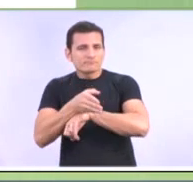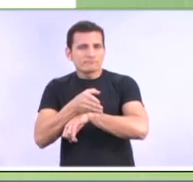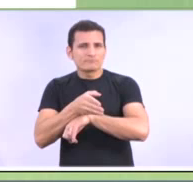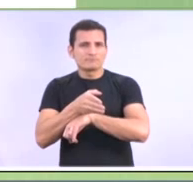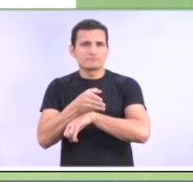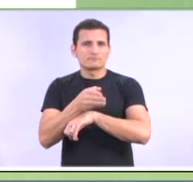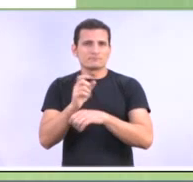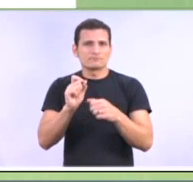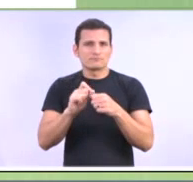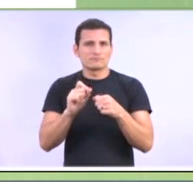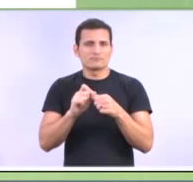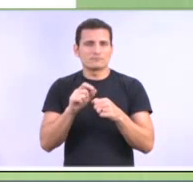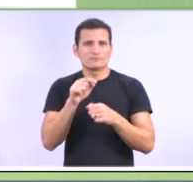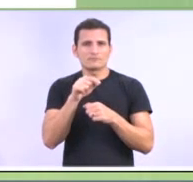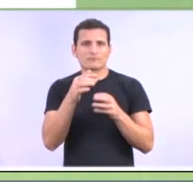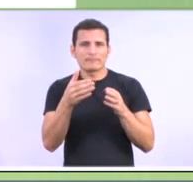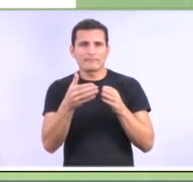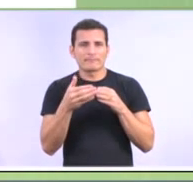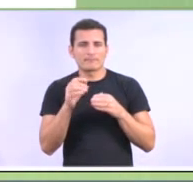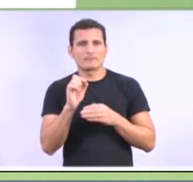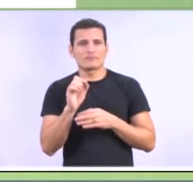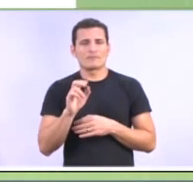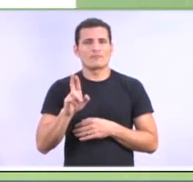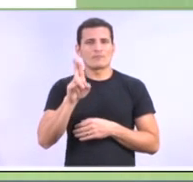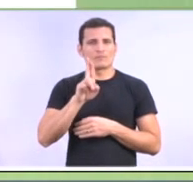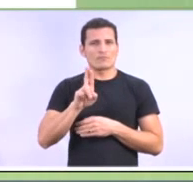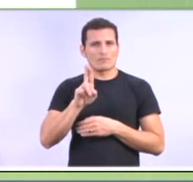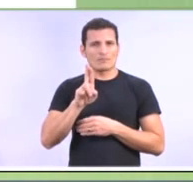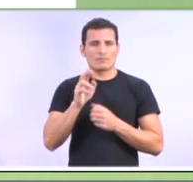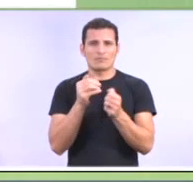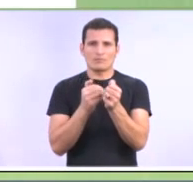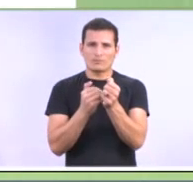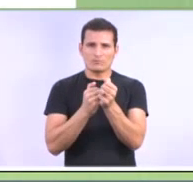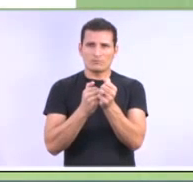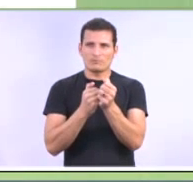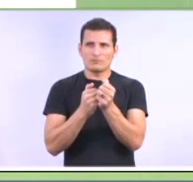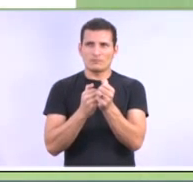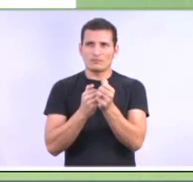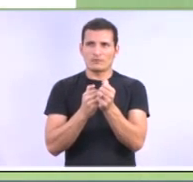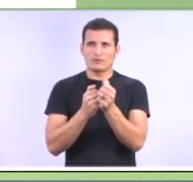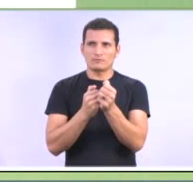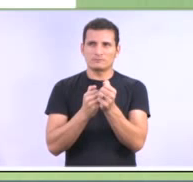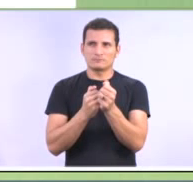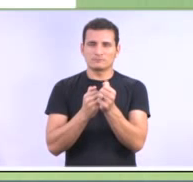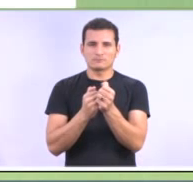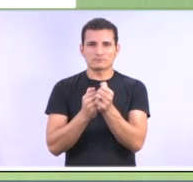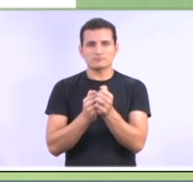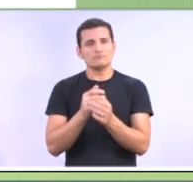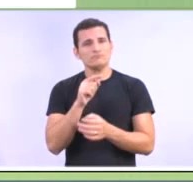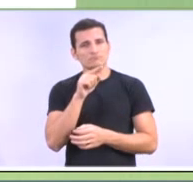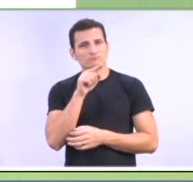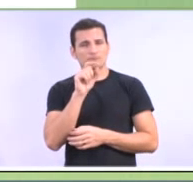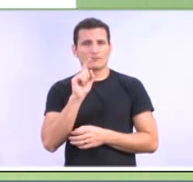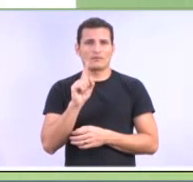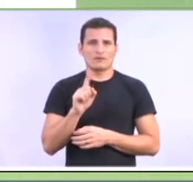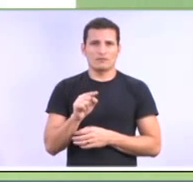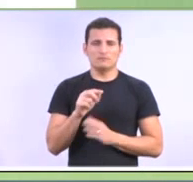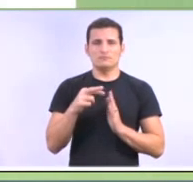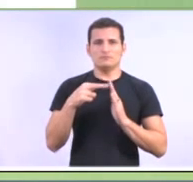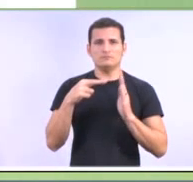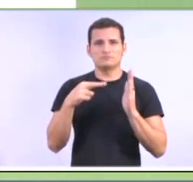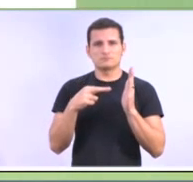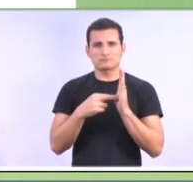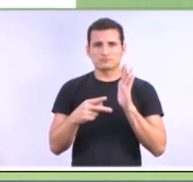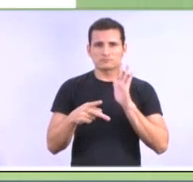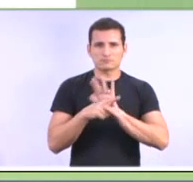e aí ele pede um usuário e uma senha, né? Isso já é um dos passos para a segurança,